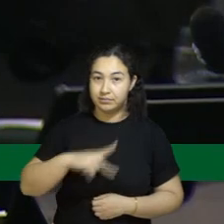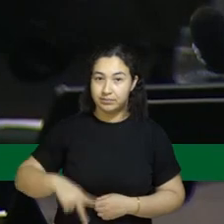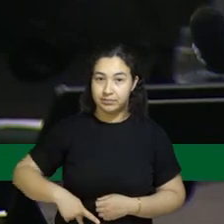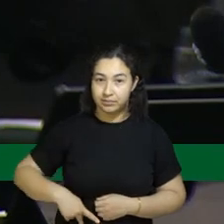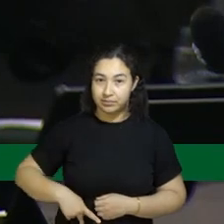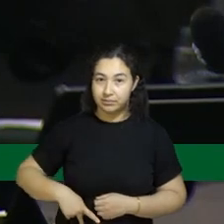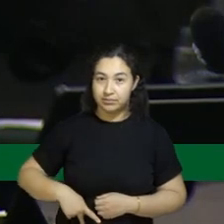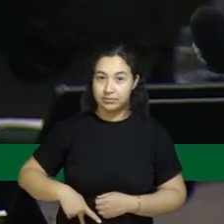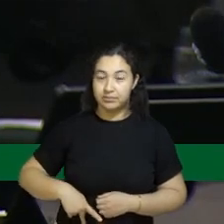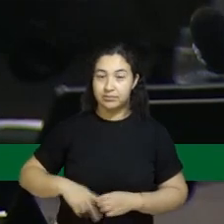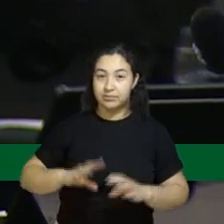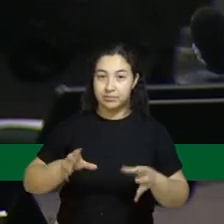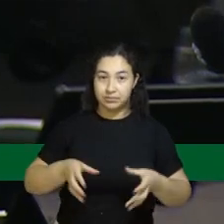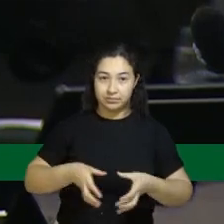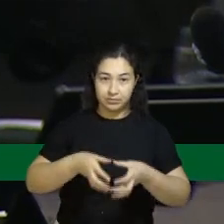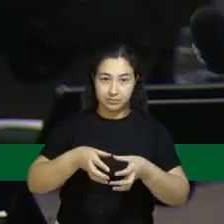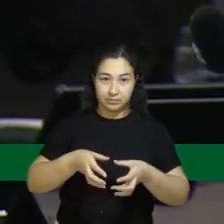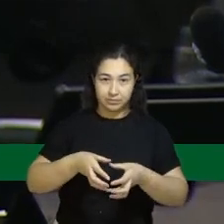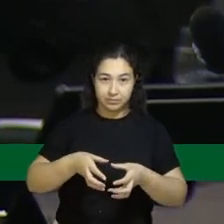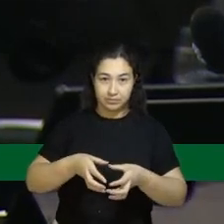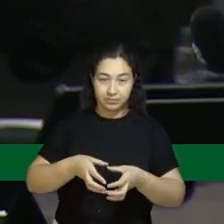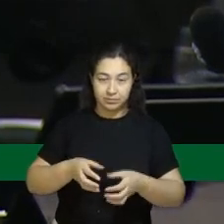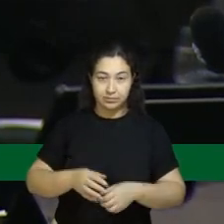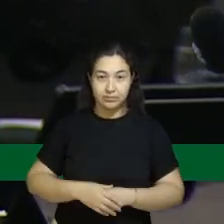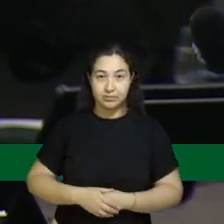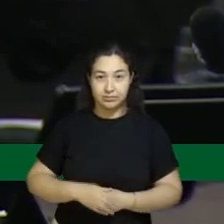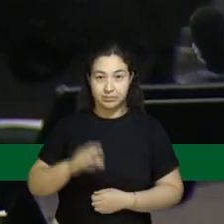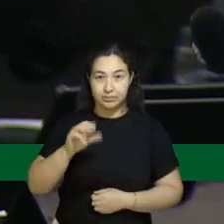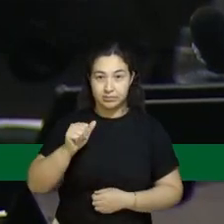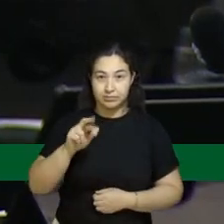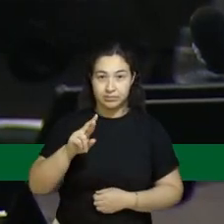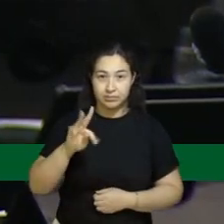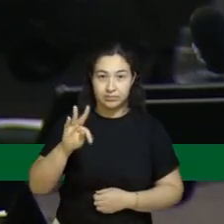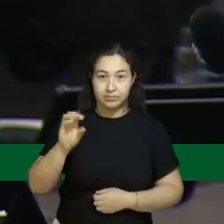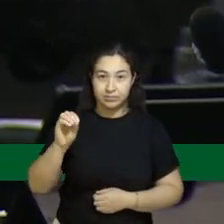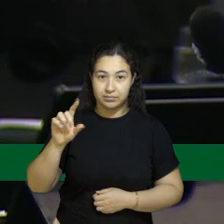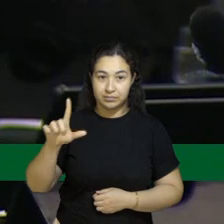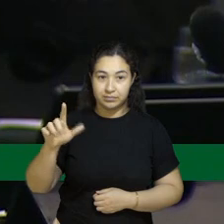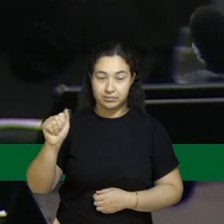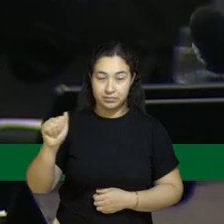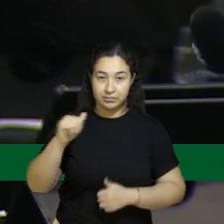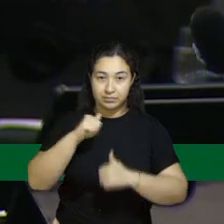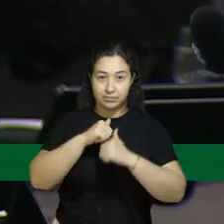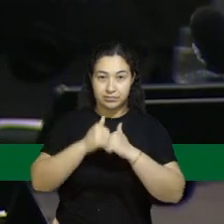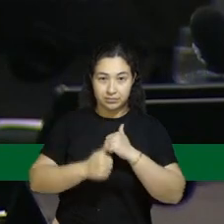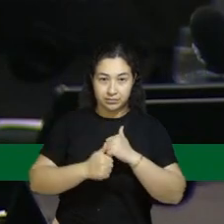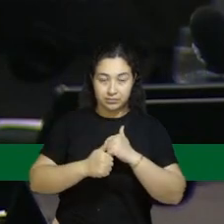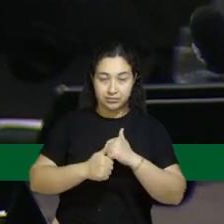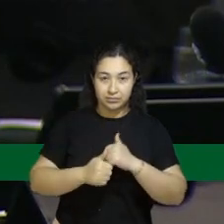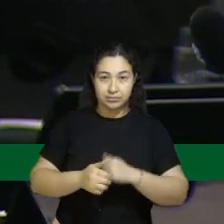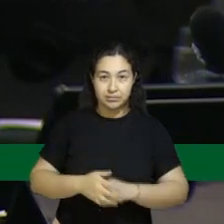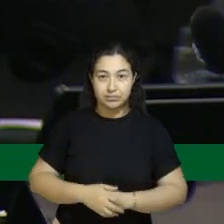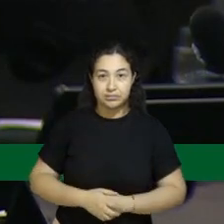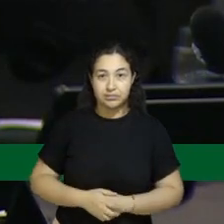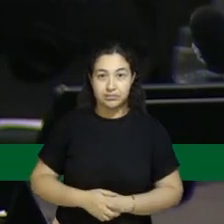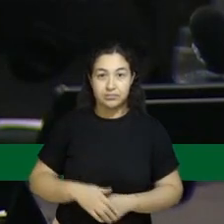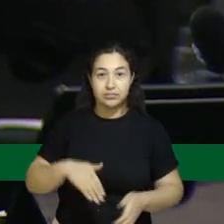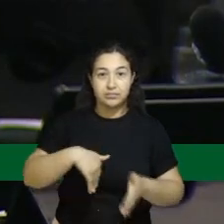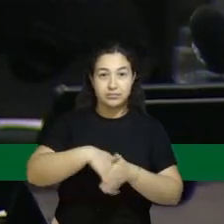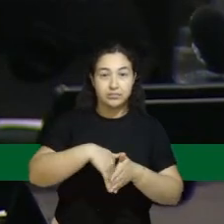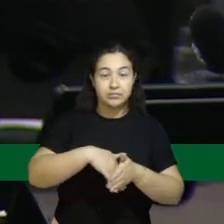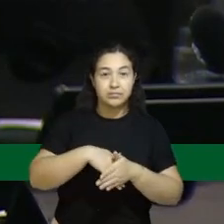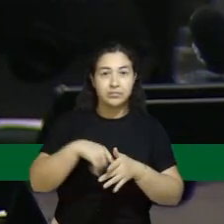do clube. Era cartola da Federação Catarinense de Futebol. Quem fez o relato